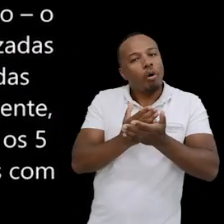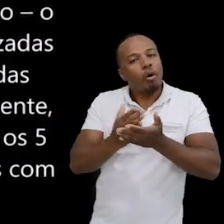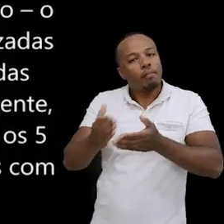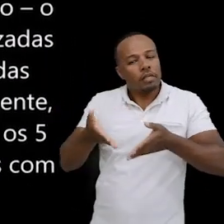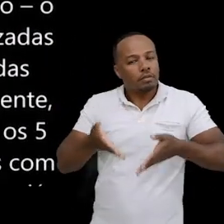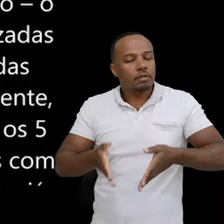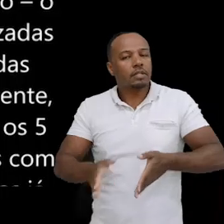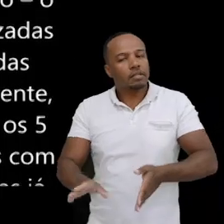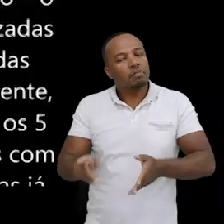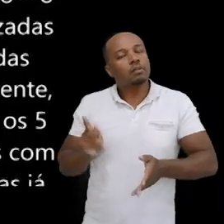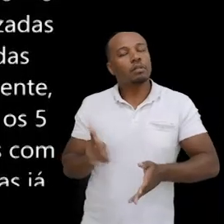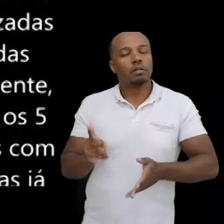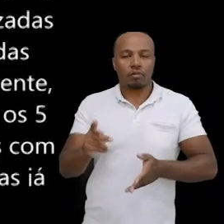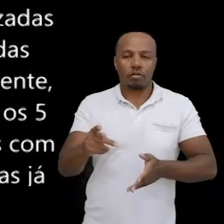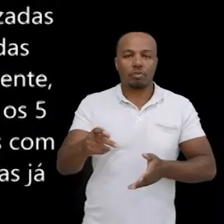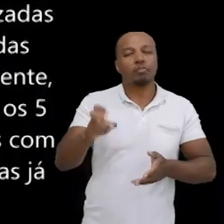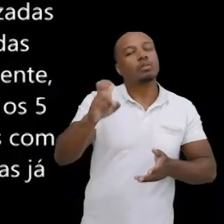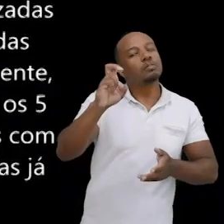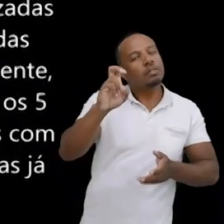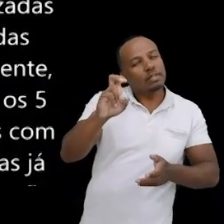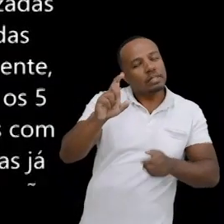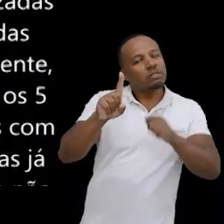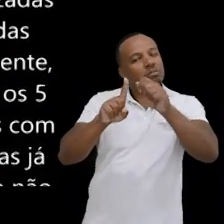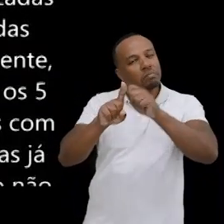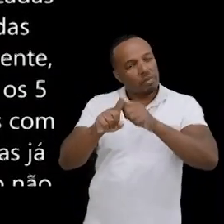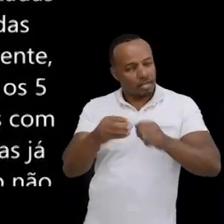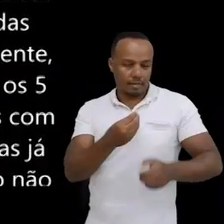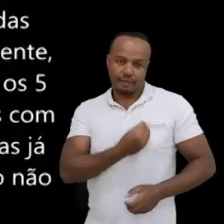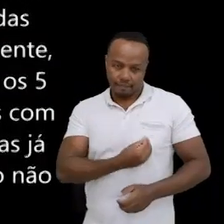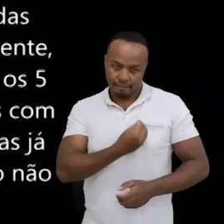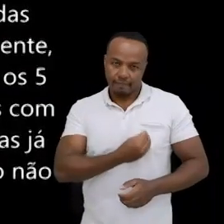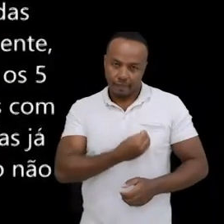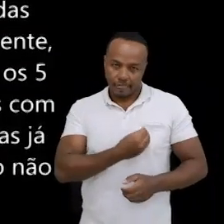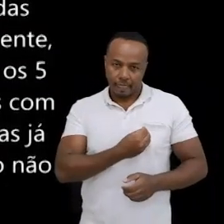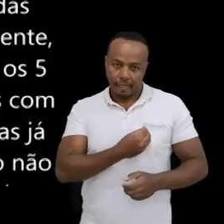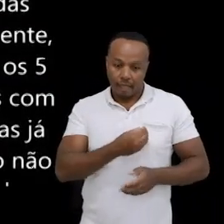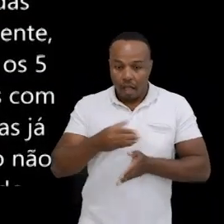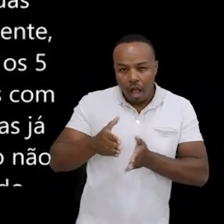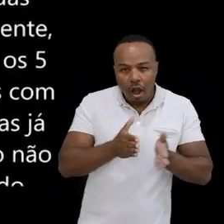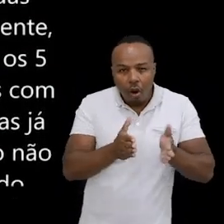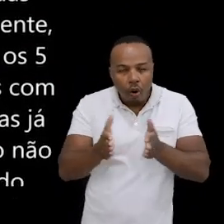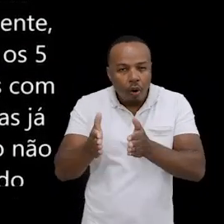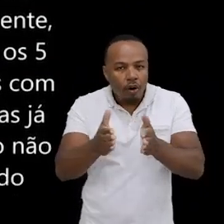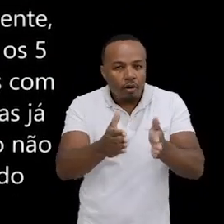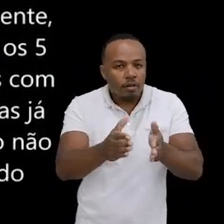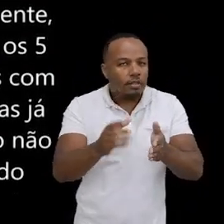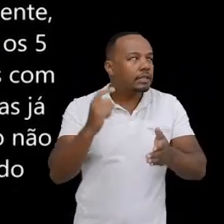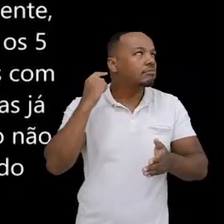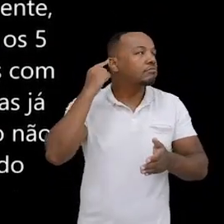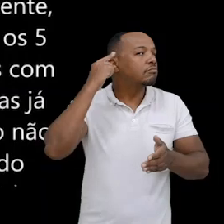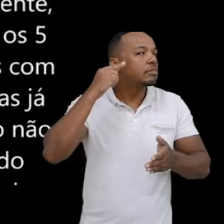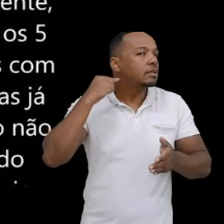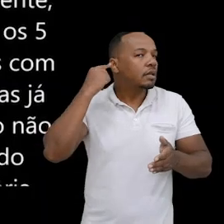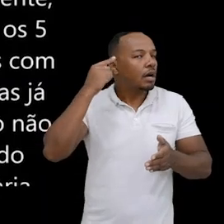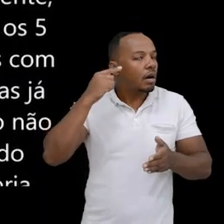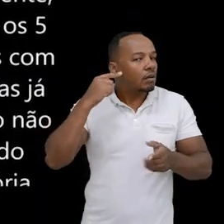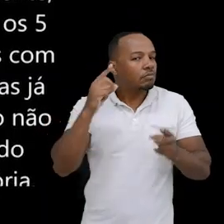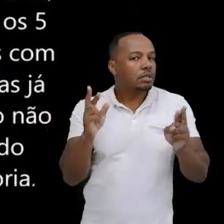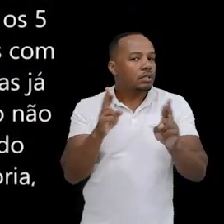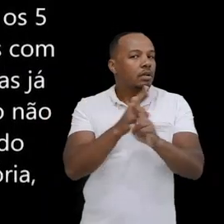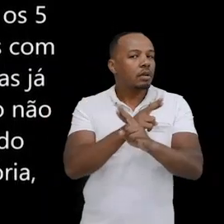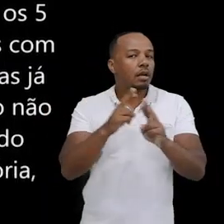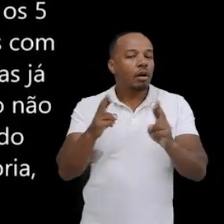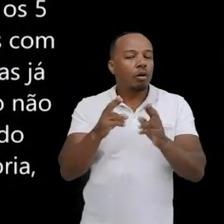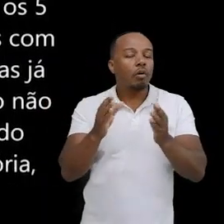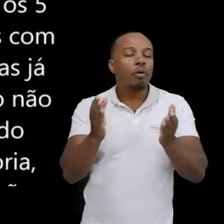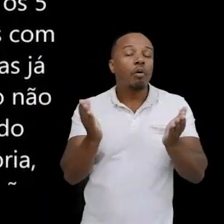que amadurecem mais lentamente, começa no nascimento e continua durante os 5 primeiros meses de vida.